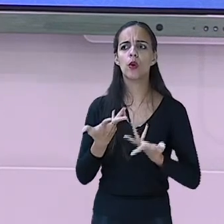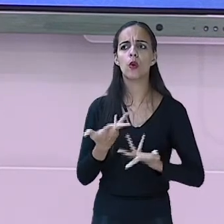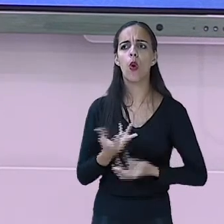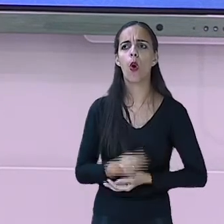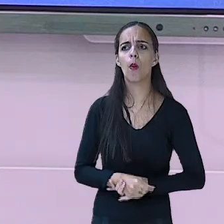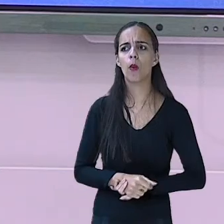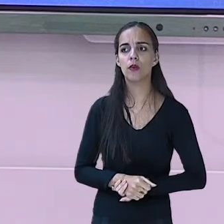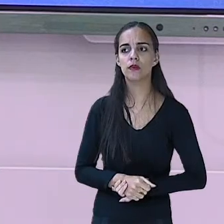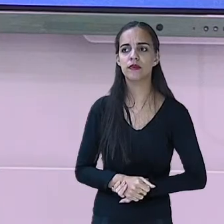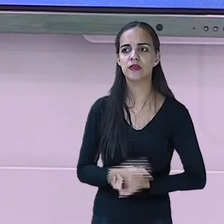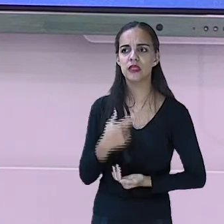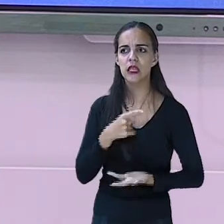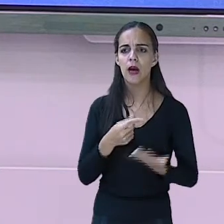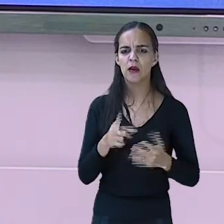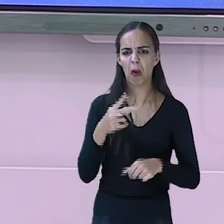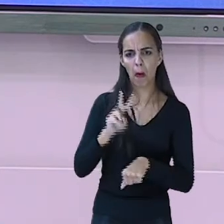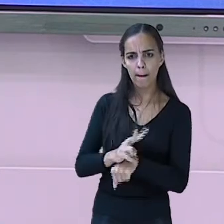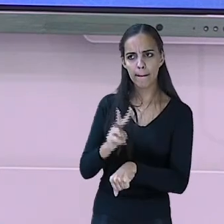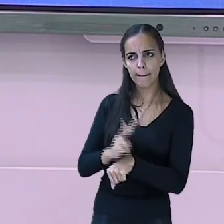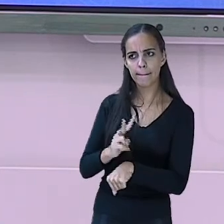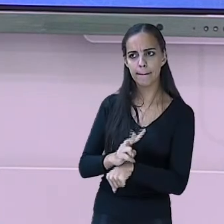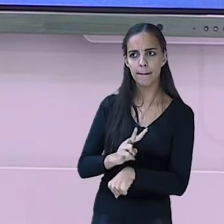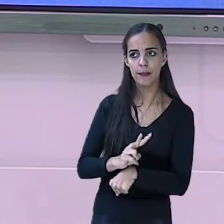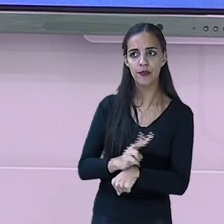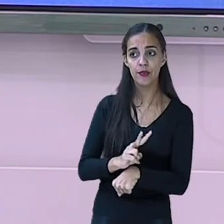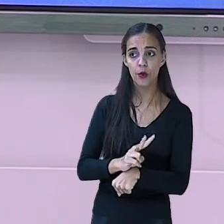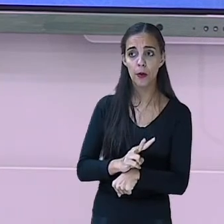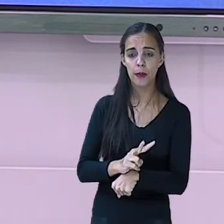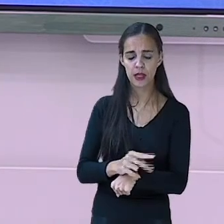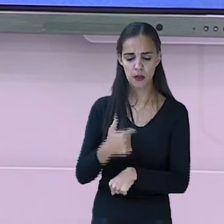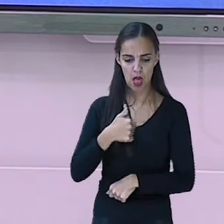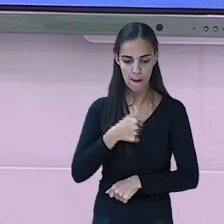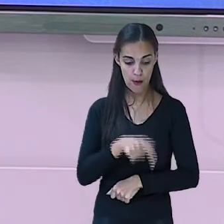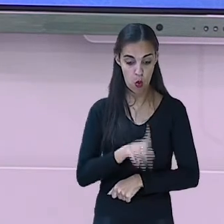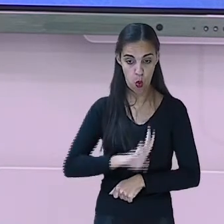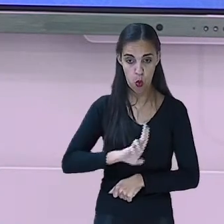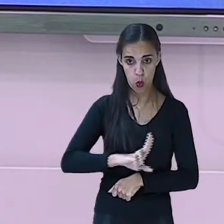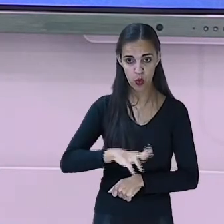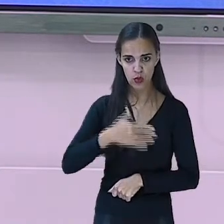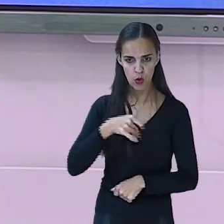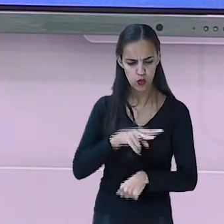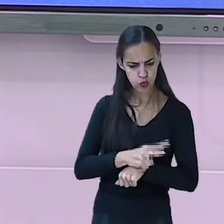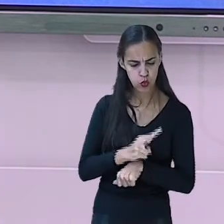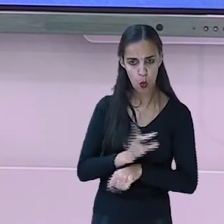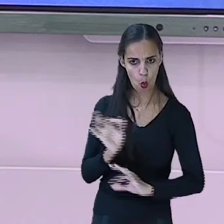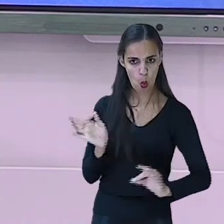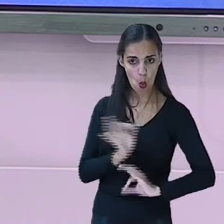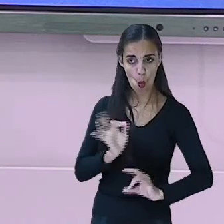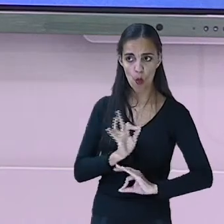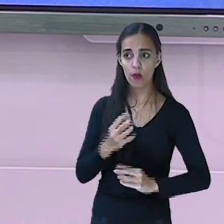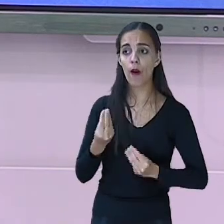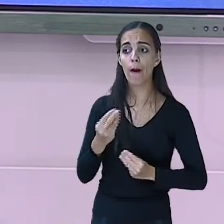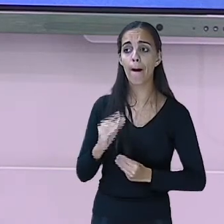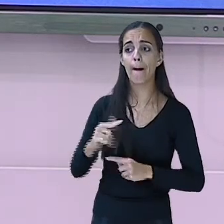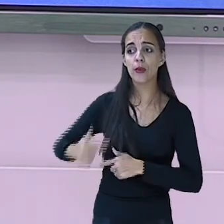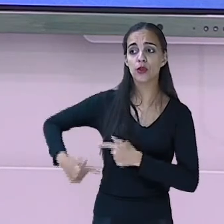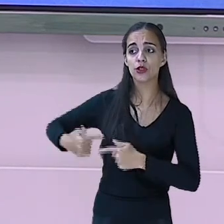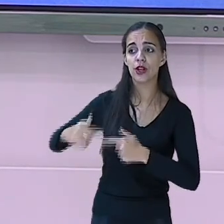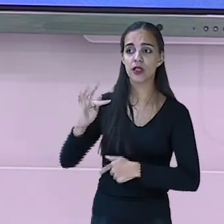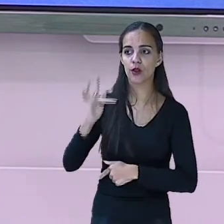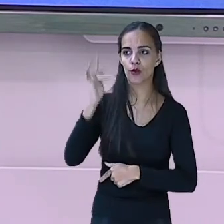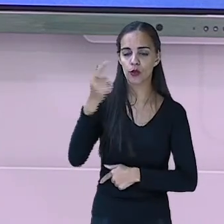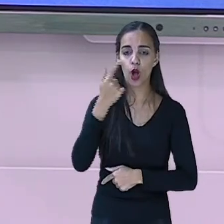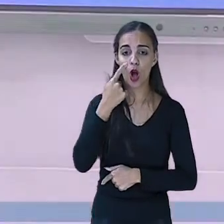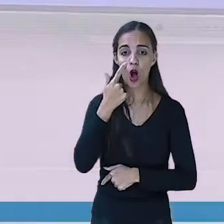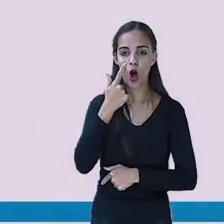nem preservar o que eu tenho para uso por tempo longo, eu posso mudar